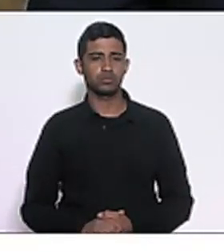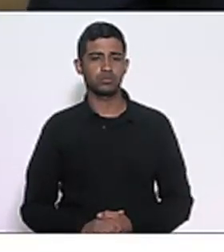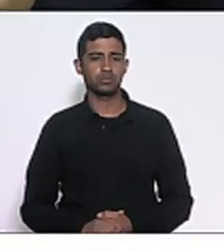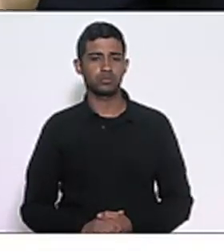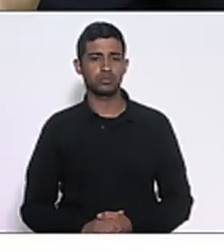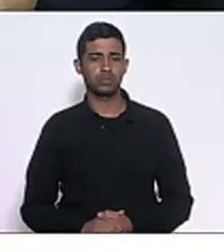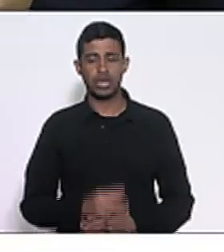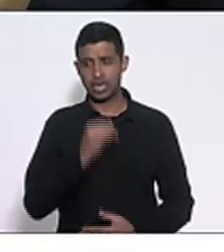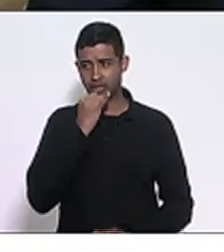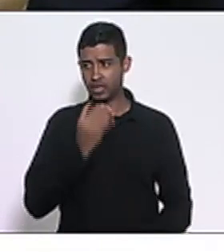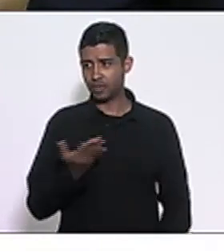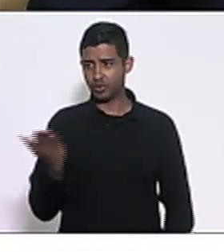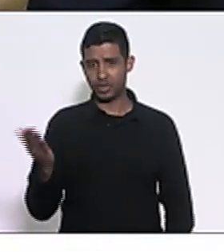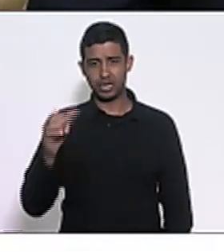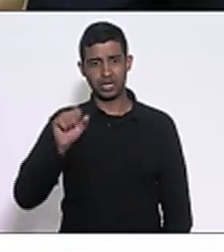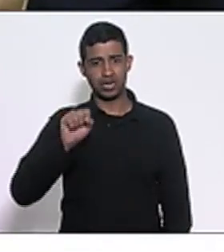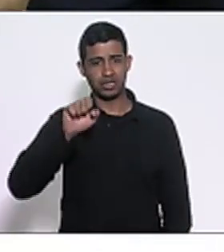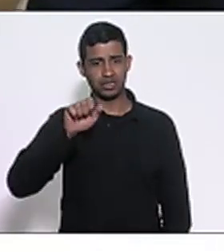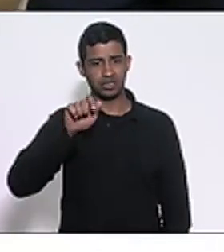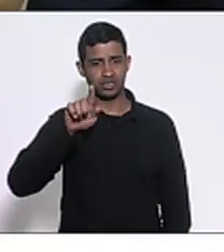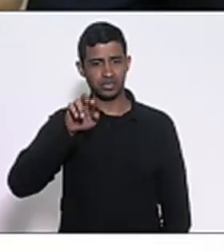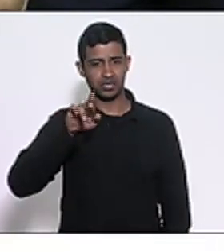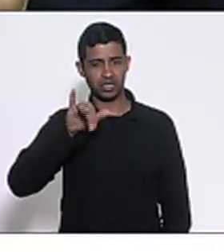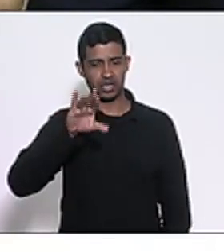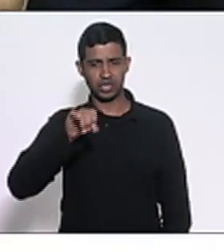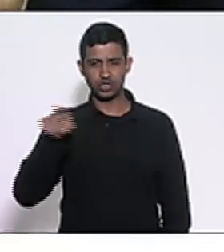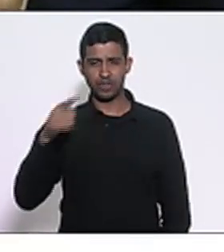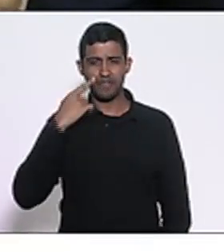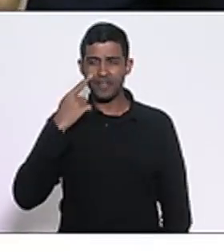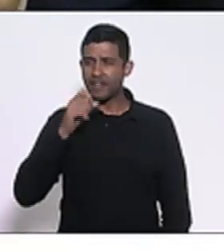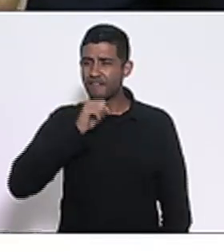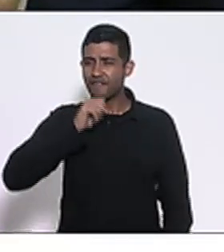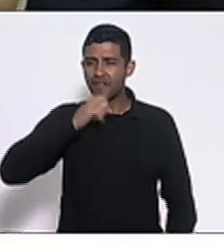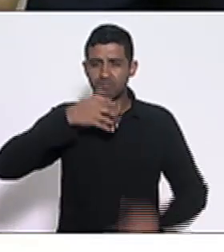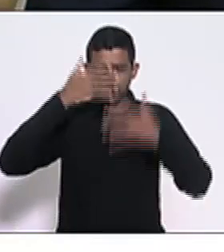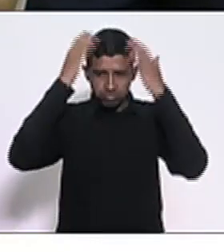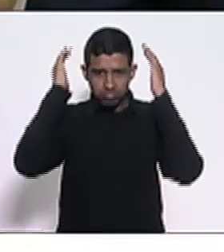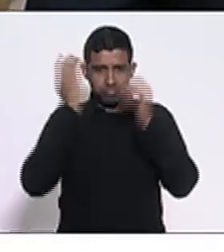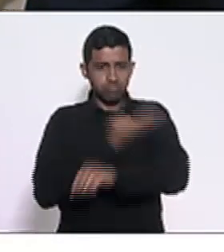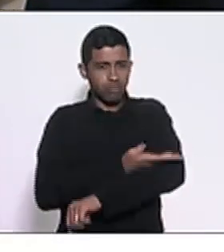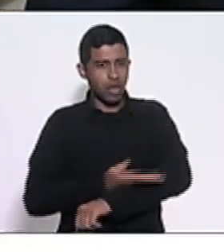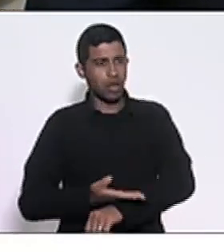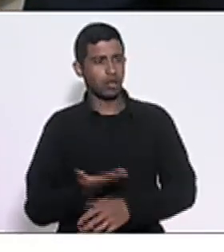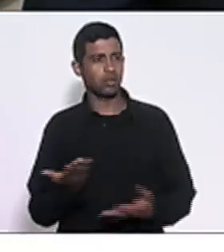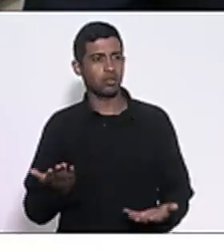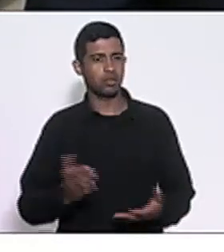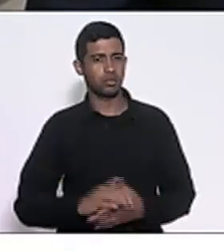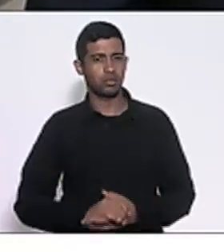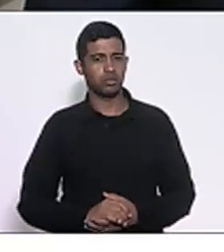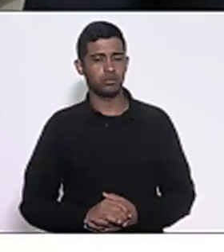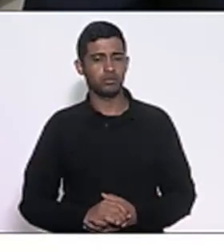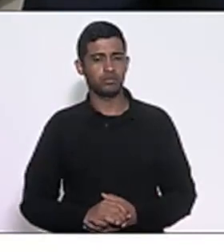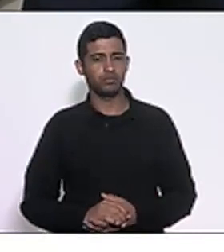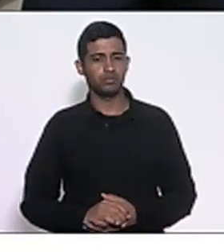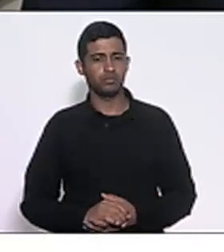Sérgio Rosa aqui, ex-presidente do Prodege, cabelo branco já. Porque nós fomos fundadores do